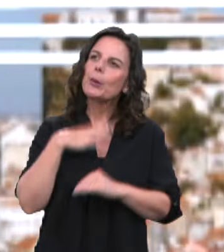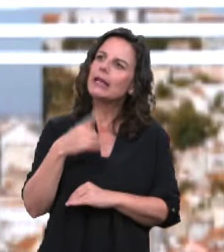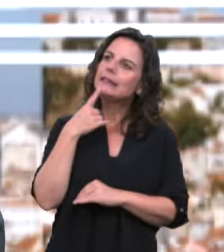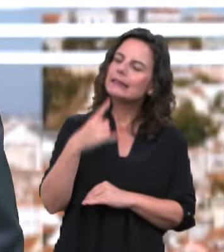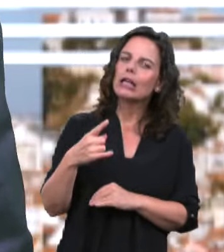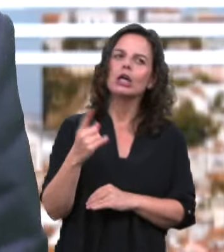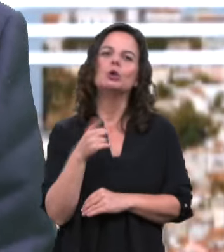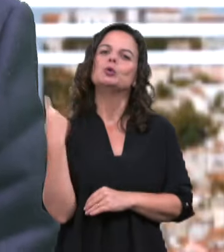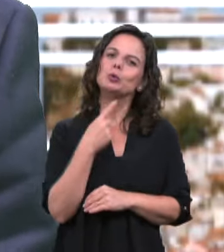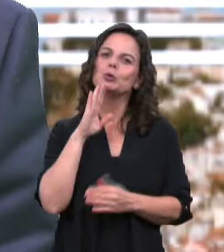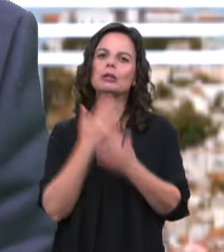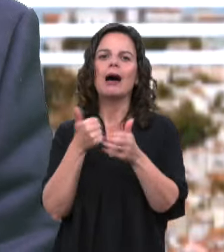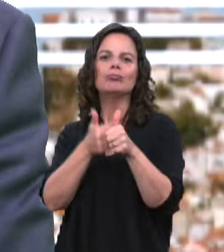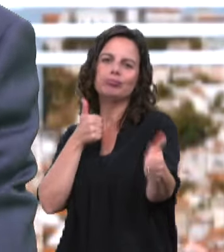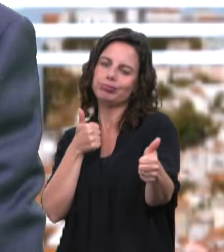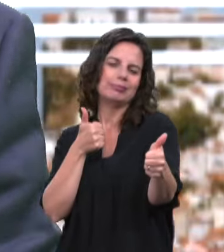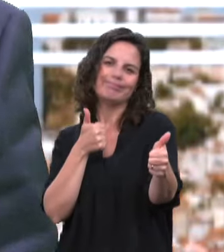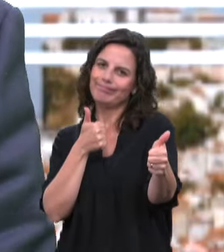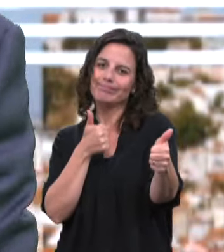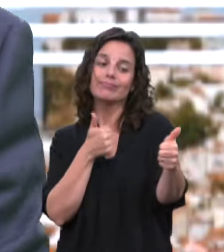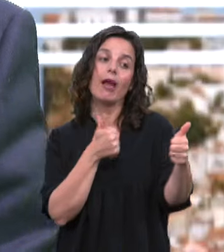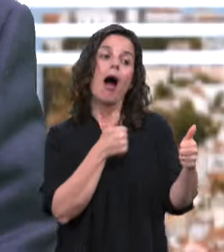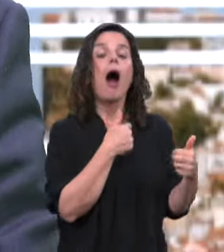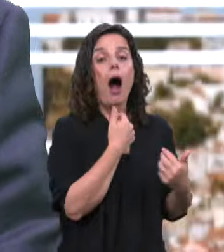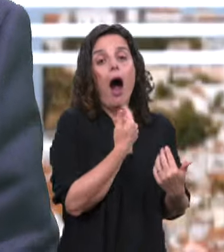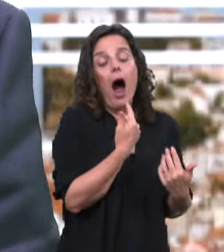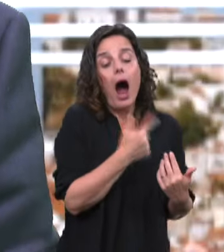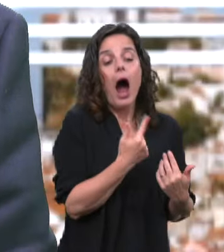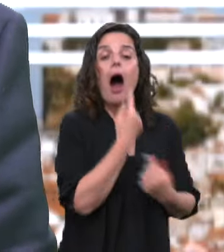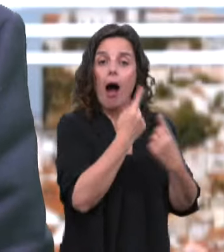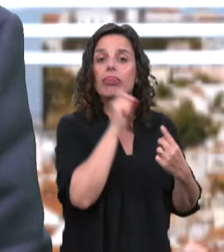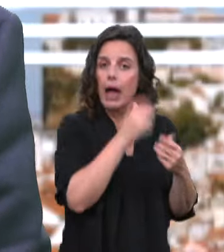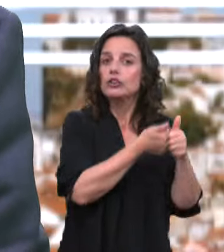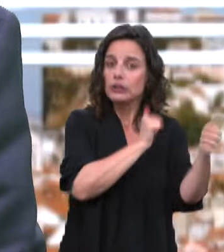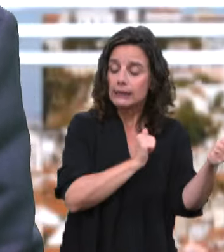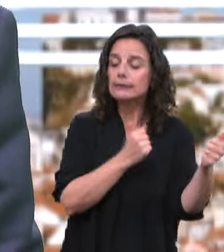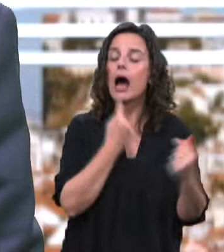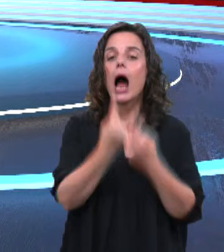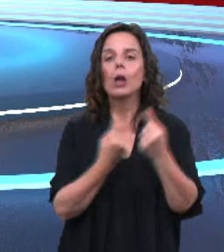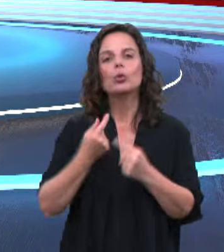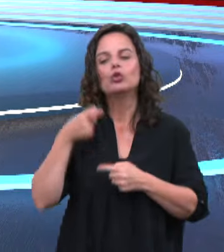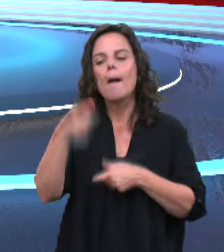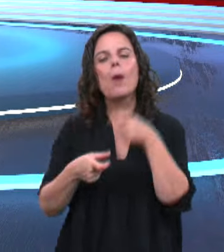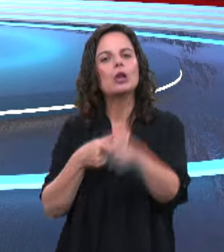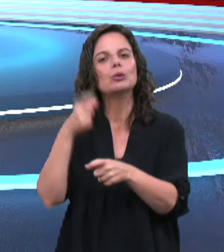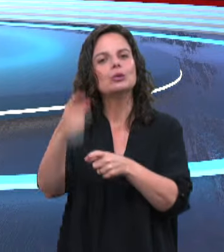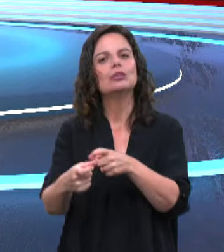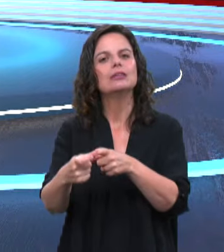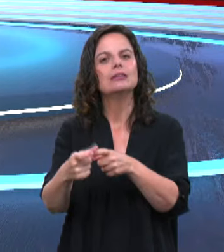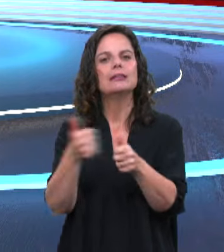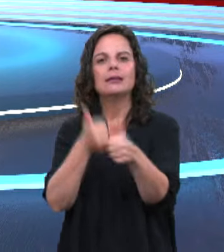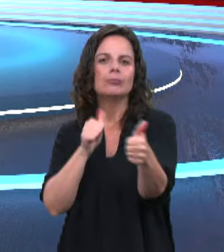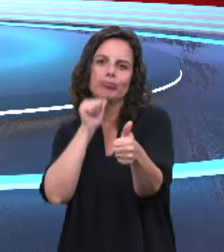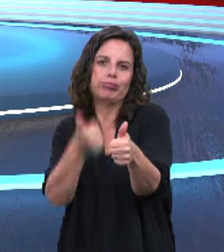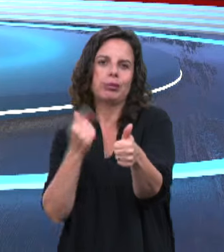uma parte pode, mas depois há um módulo que tem um ou dois módulos, os módulos que forem necessários nesta base, que têm que ser